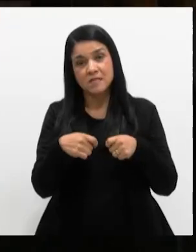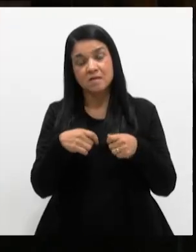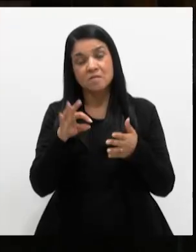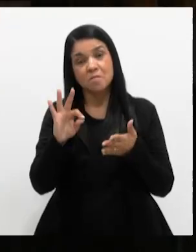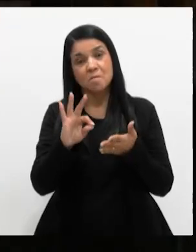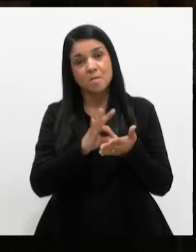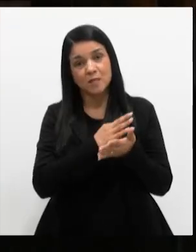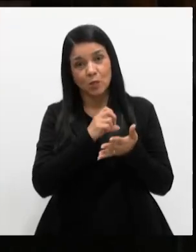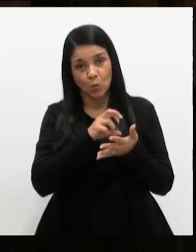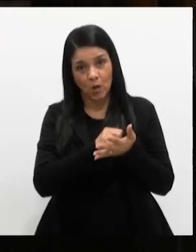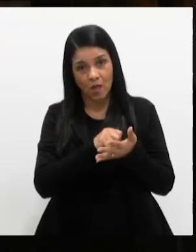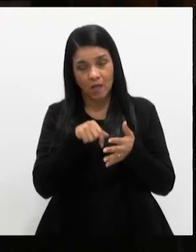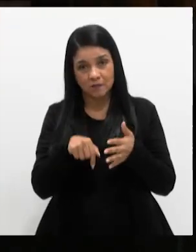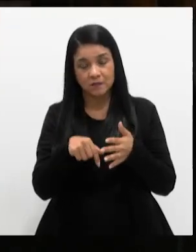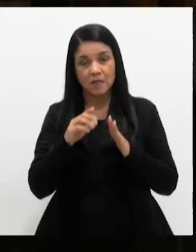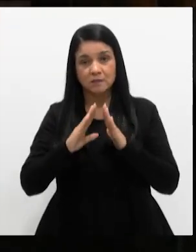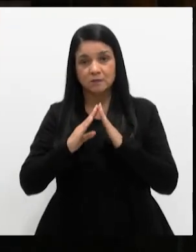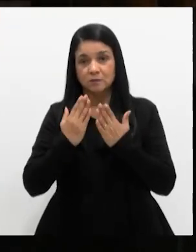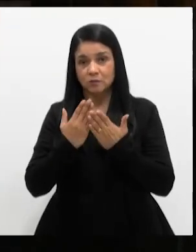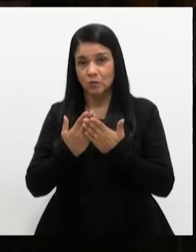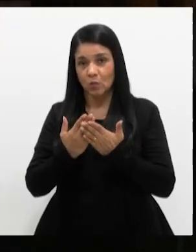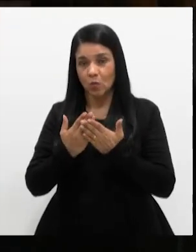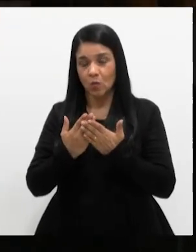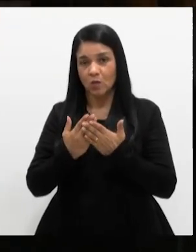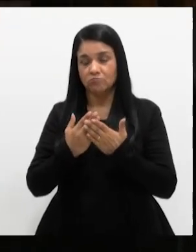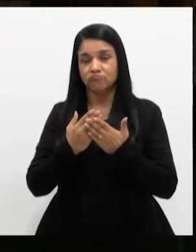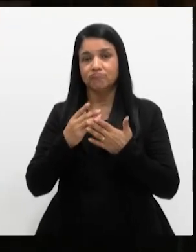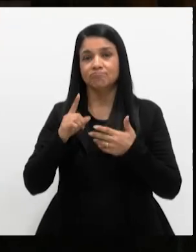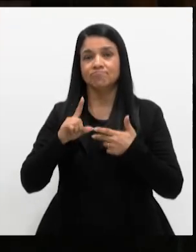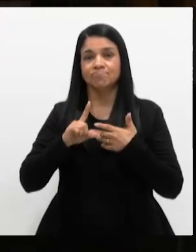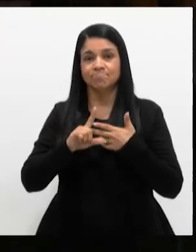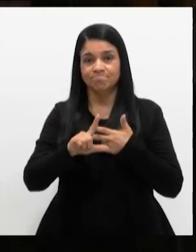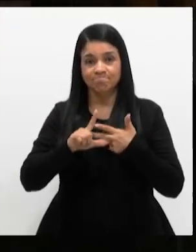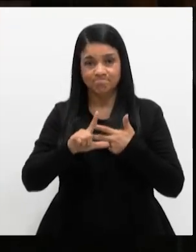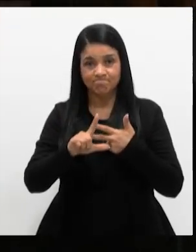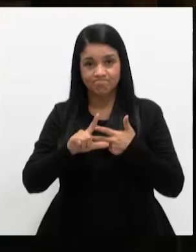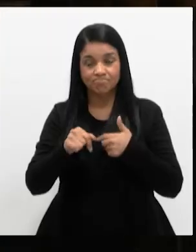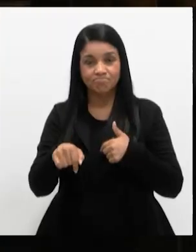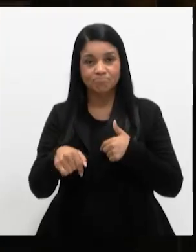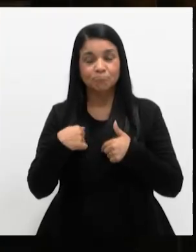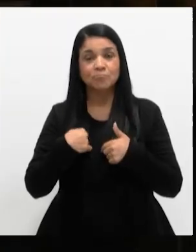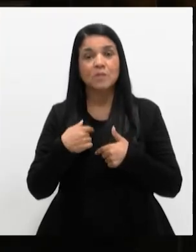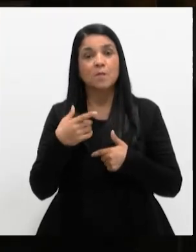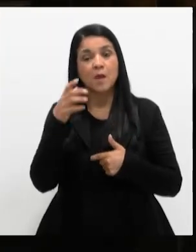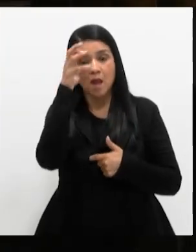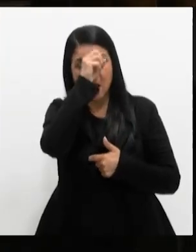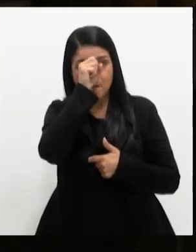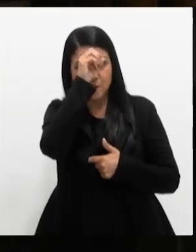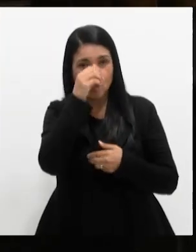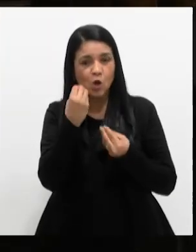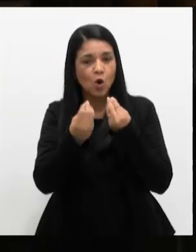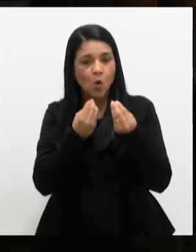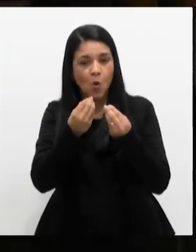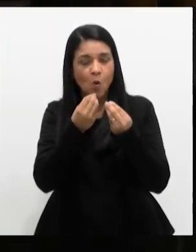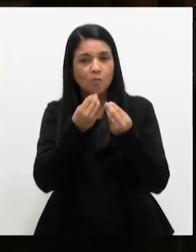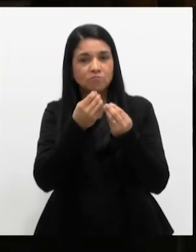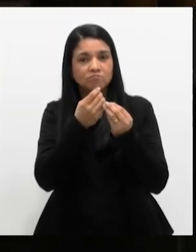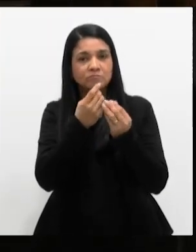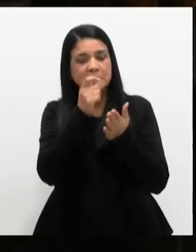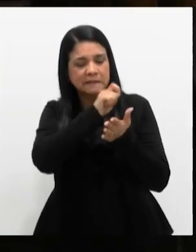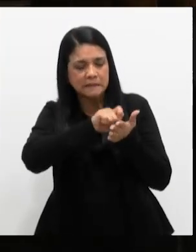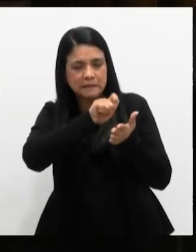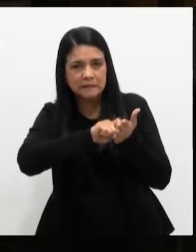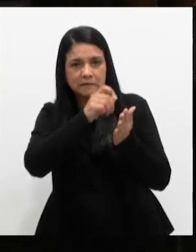matricular aqui na Escola do Legislativo Fluminense para aprender um pouco de como se